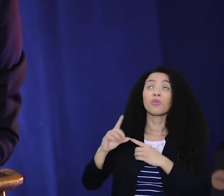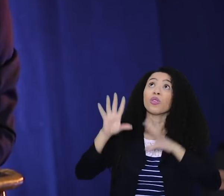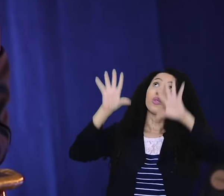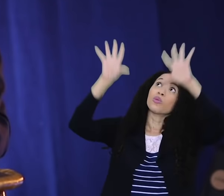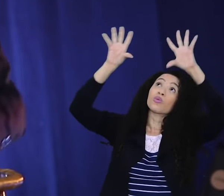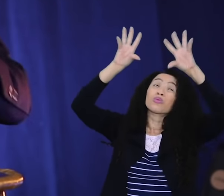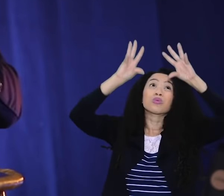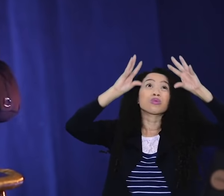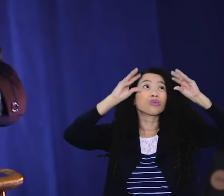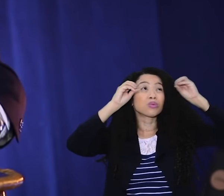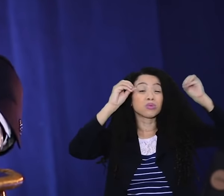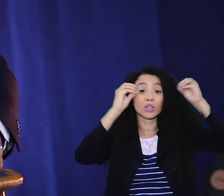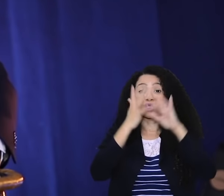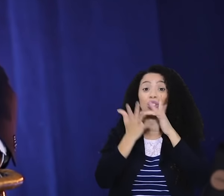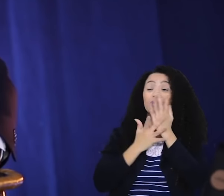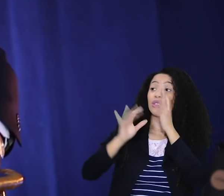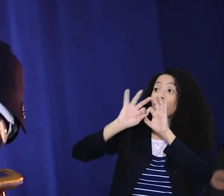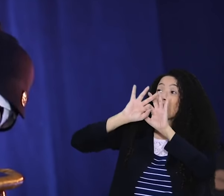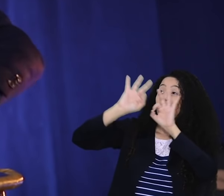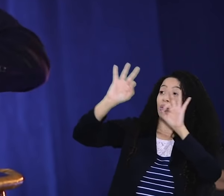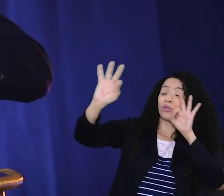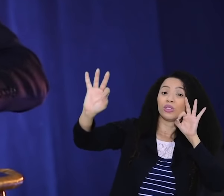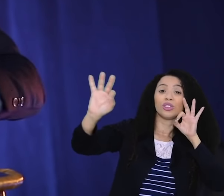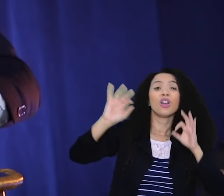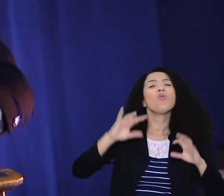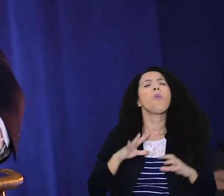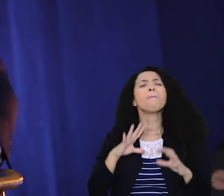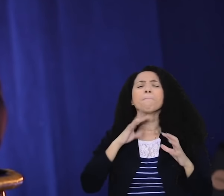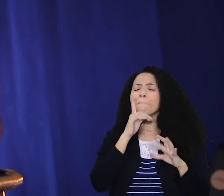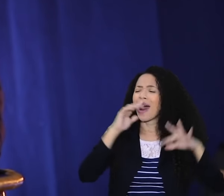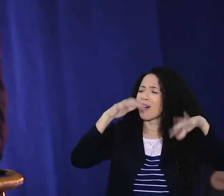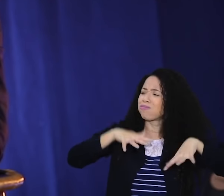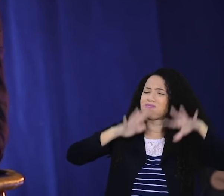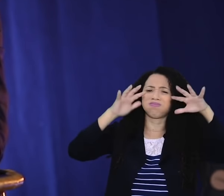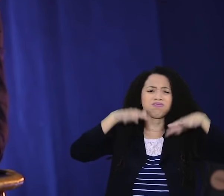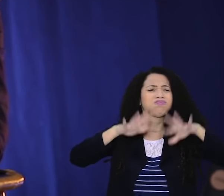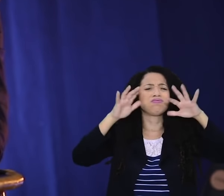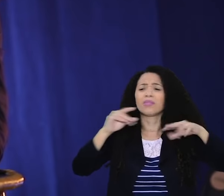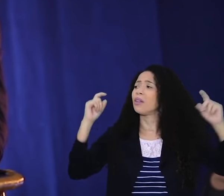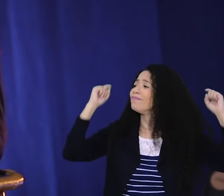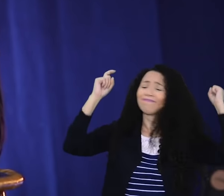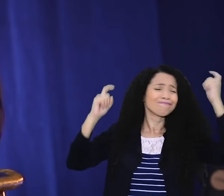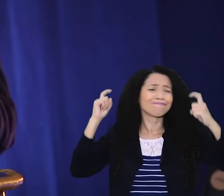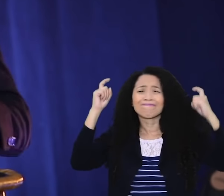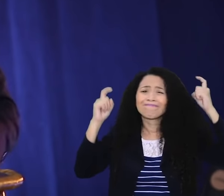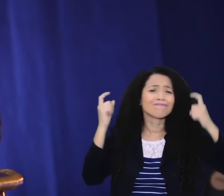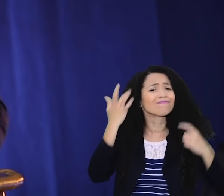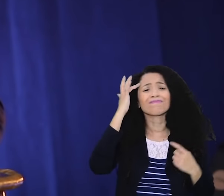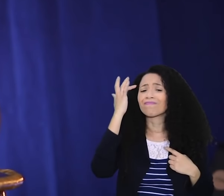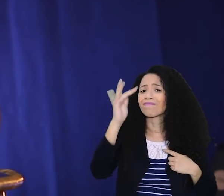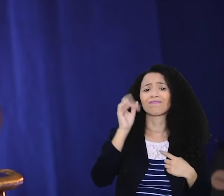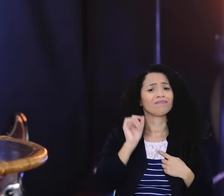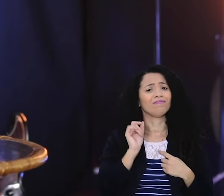está escuro, Jesus não está com eles e o mar está agitado tremendamente. Eles estão desesperados e não sabem o que